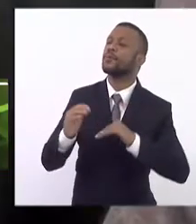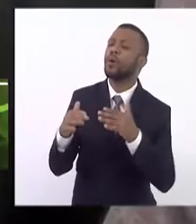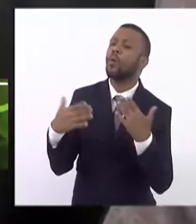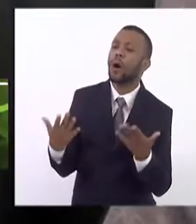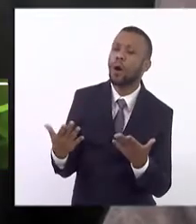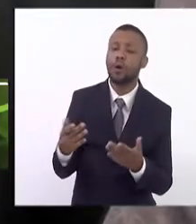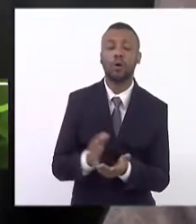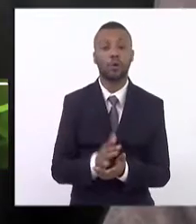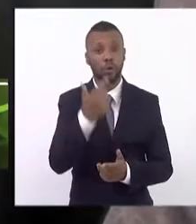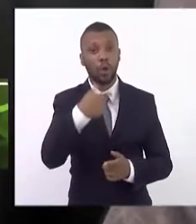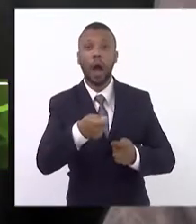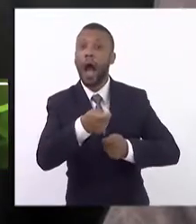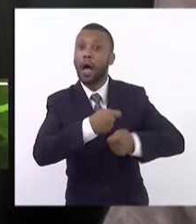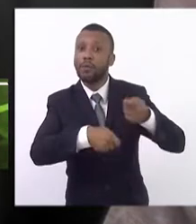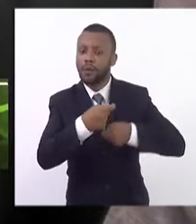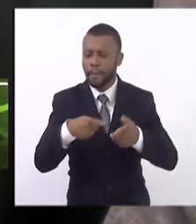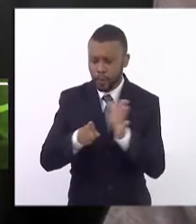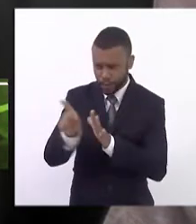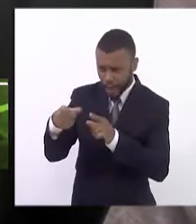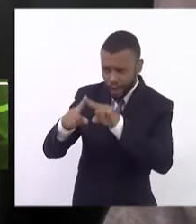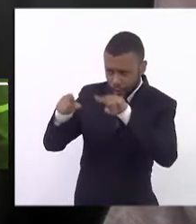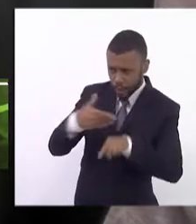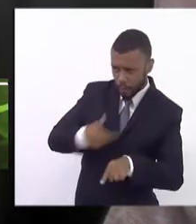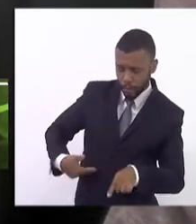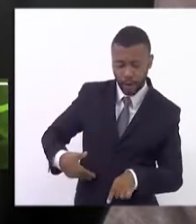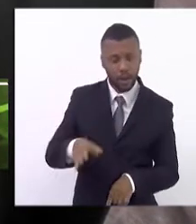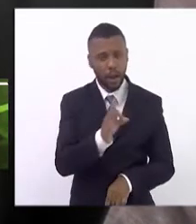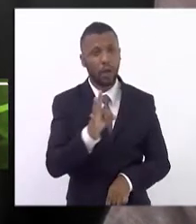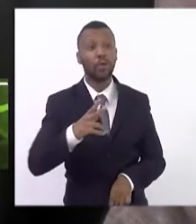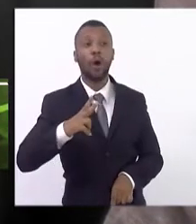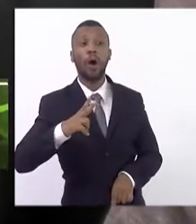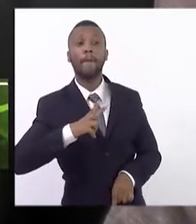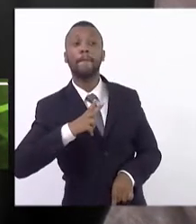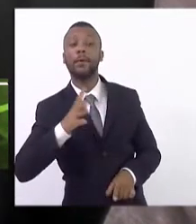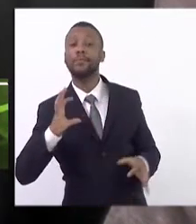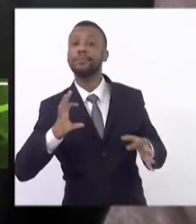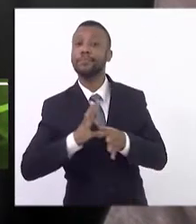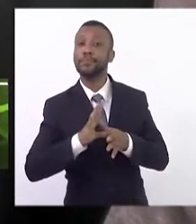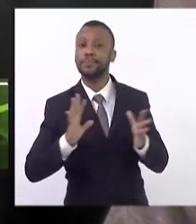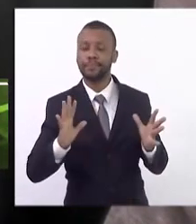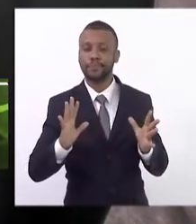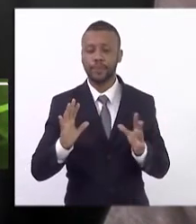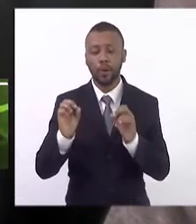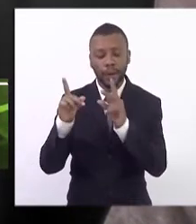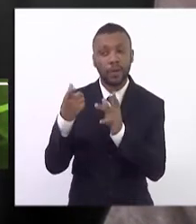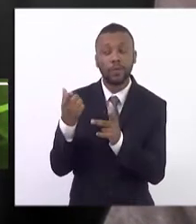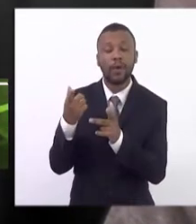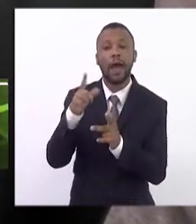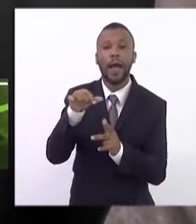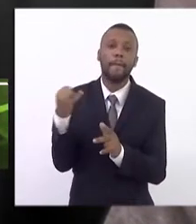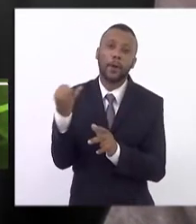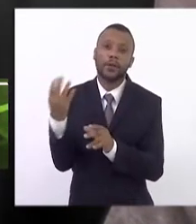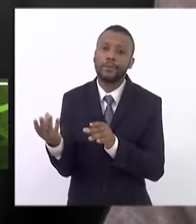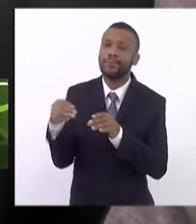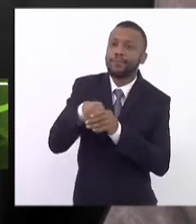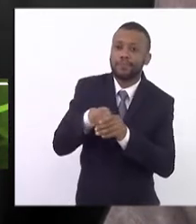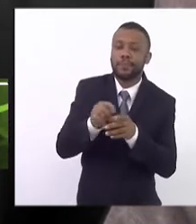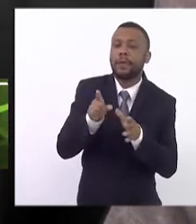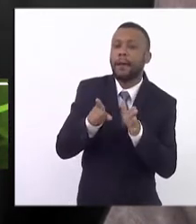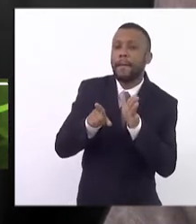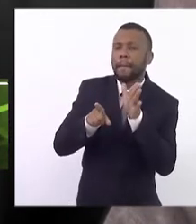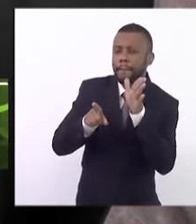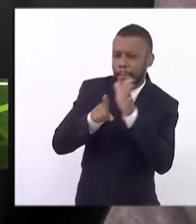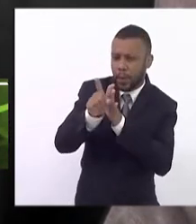administrador. O senhor é funcionário público? Não, sou extraquadro. Isso faz parte da minha enquete. Uma enquete que